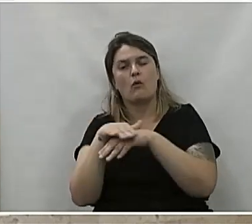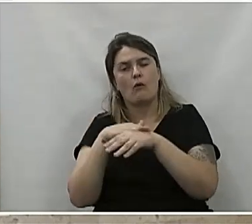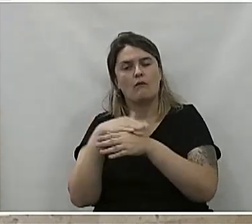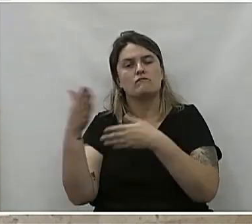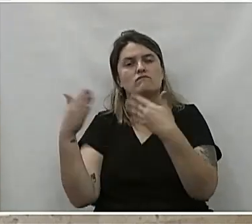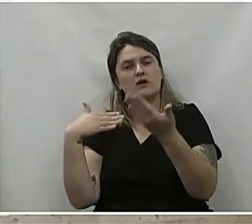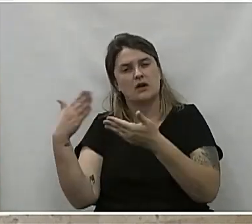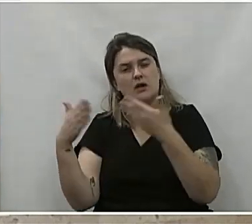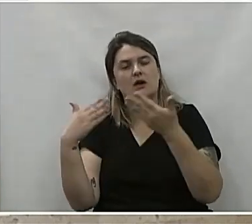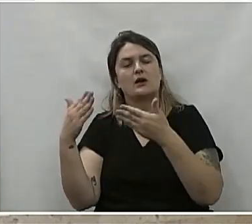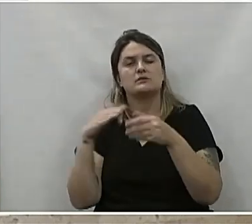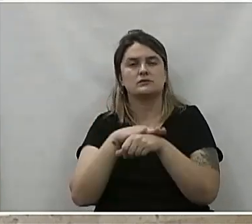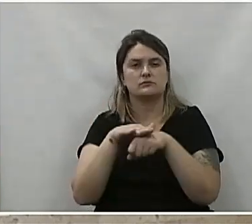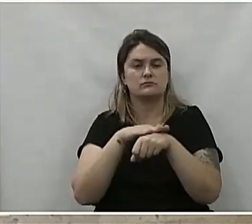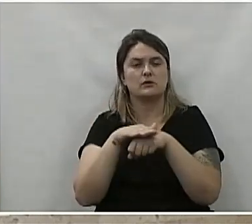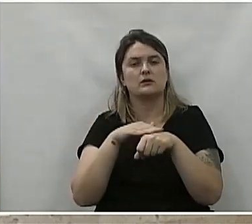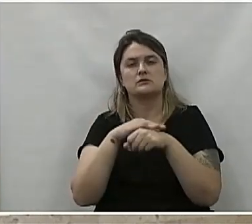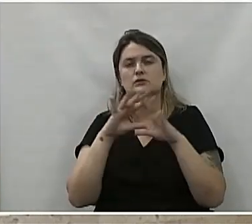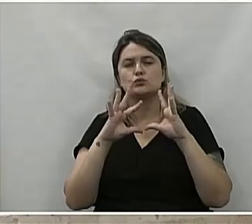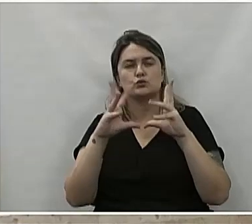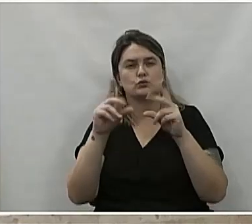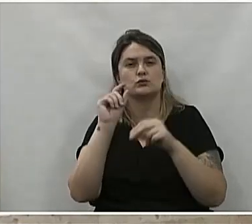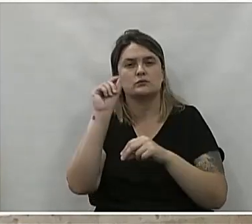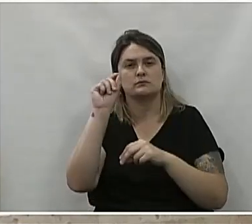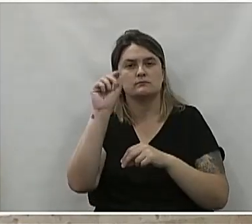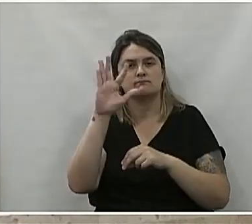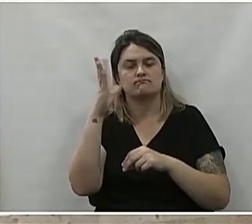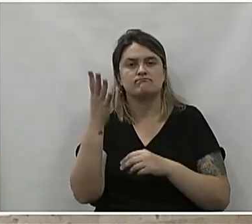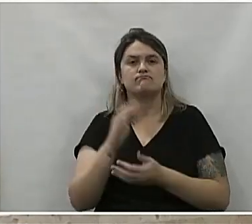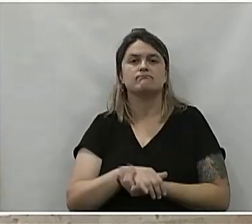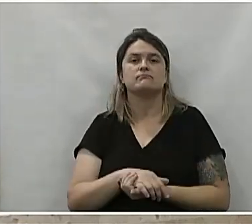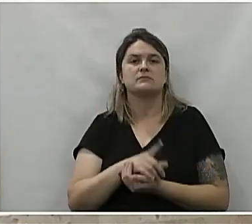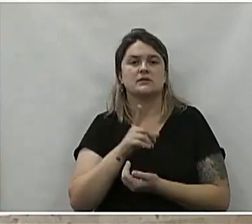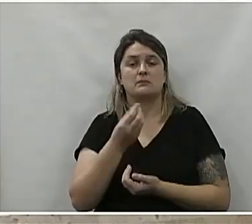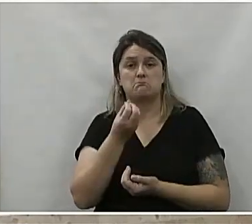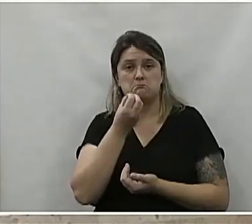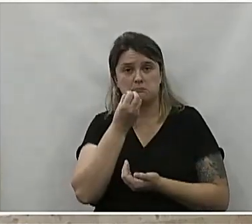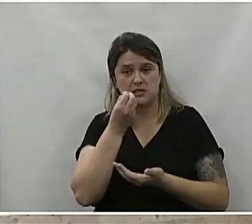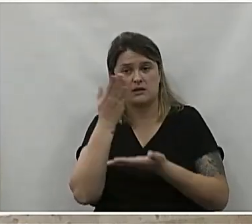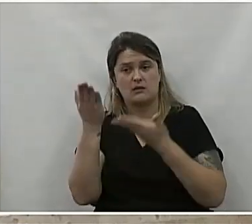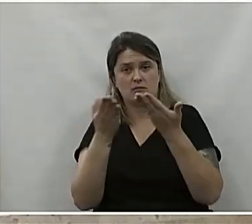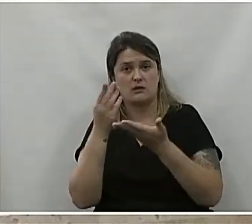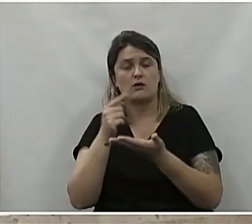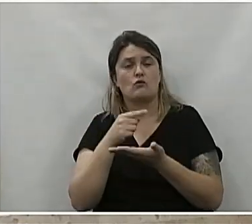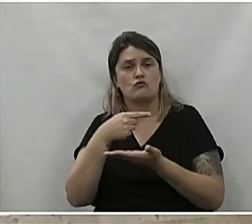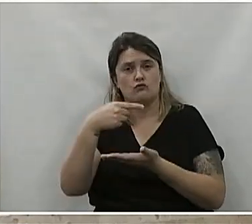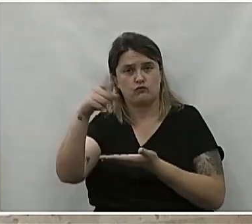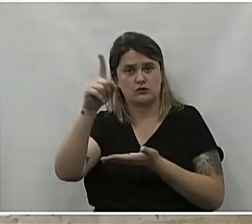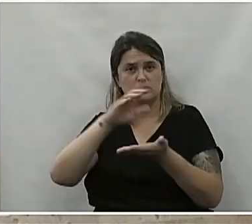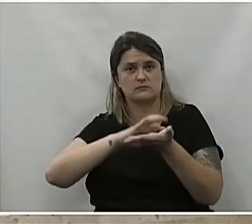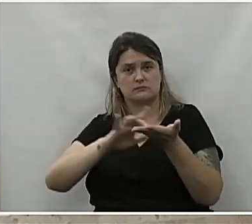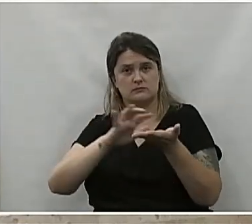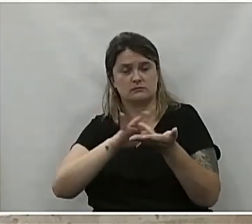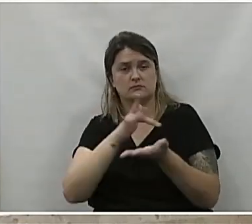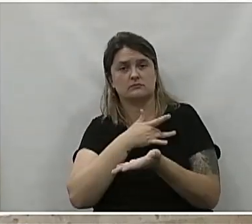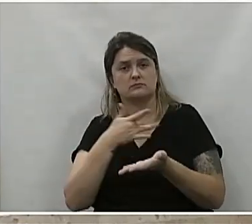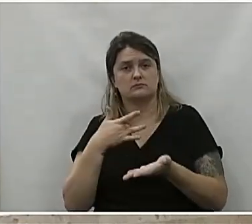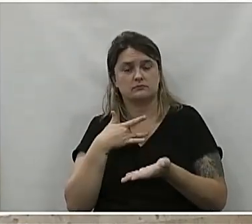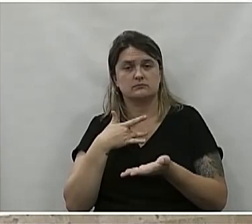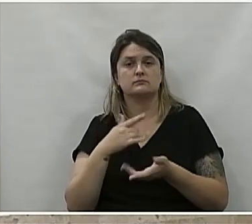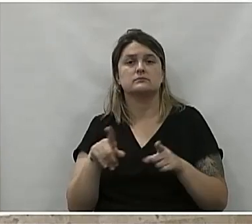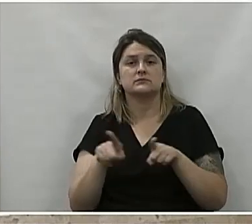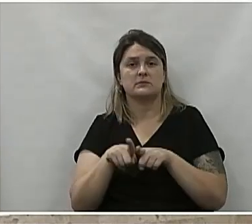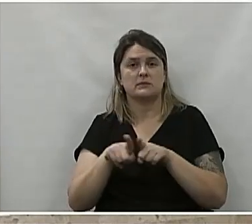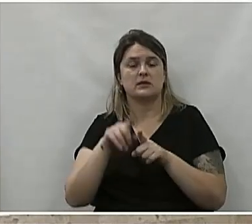discutindo Muito a respeito De tudo isso Foi muito bem atendido Quando me dirigi Até a Secretaria De Saúde